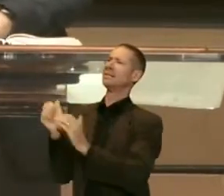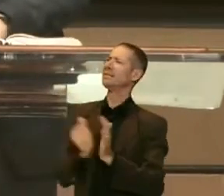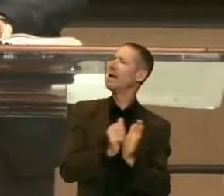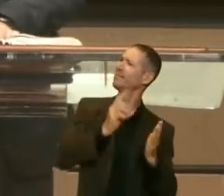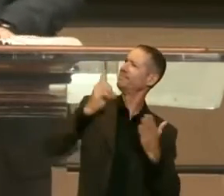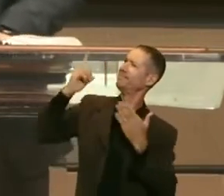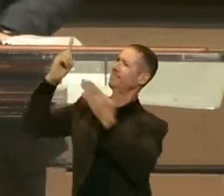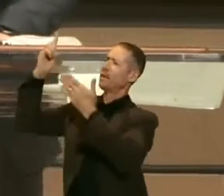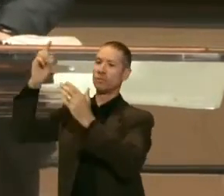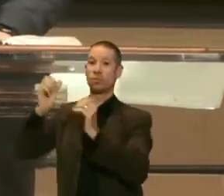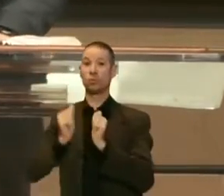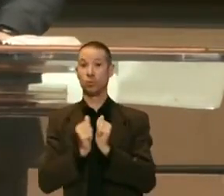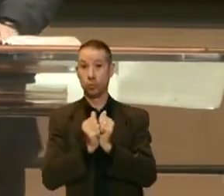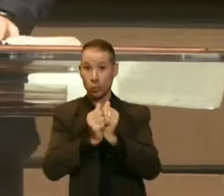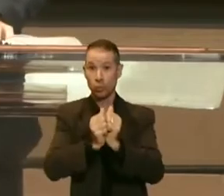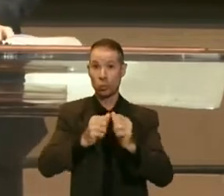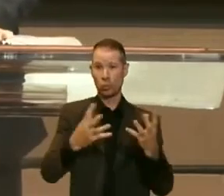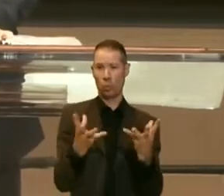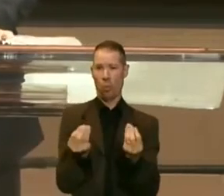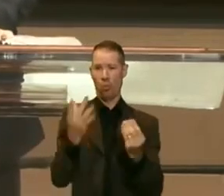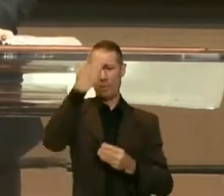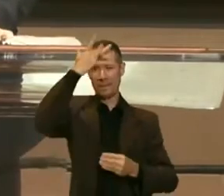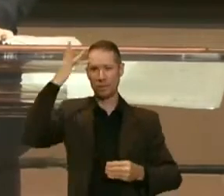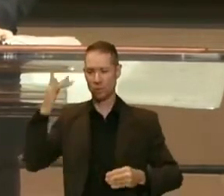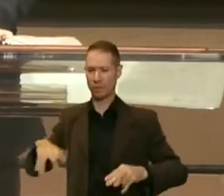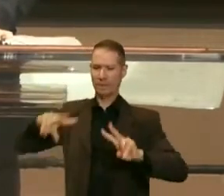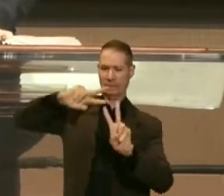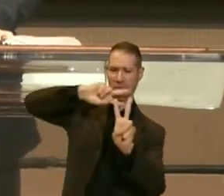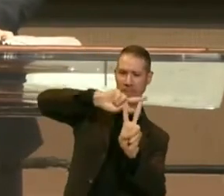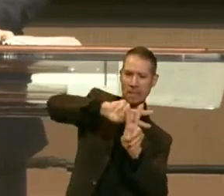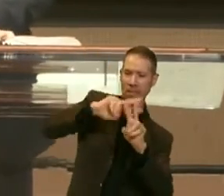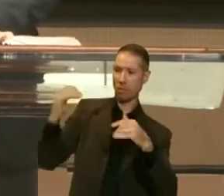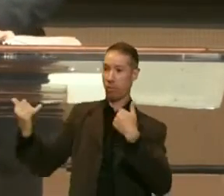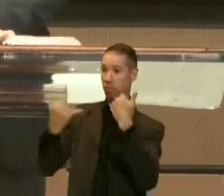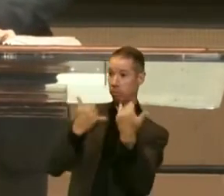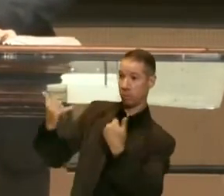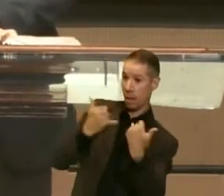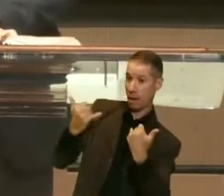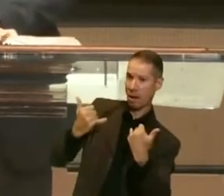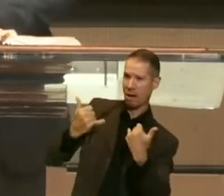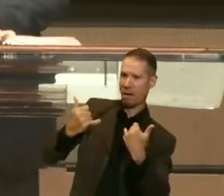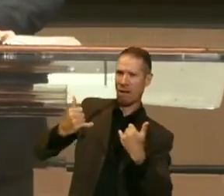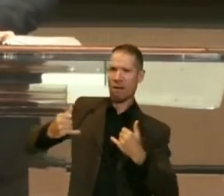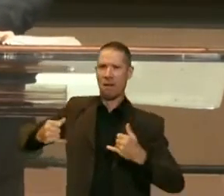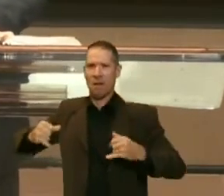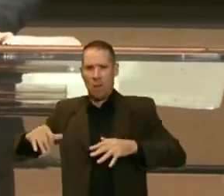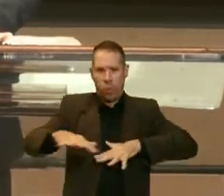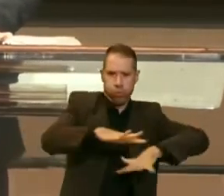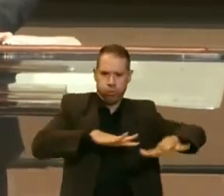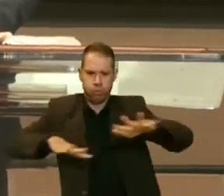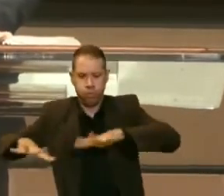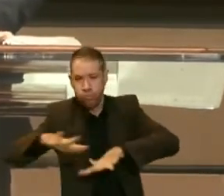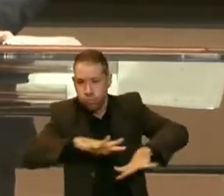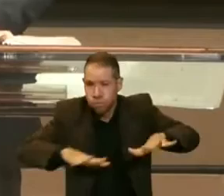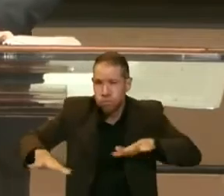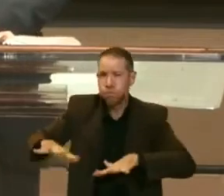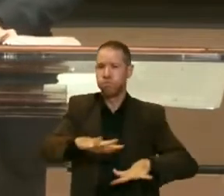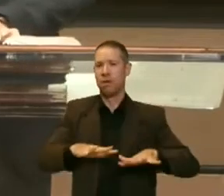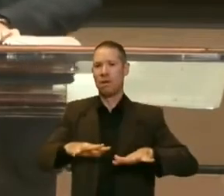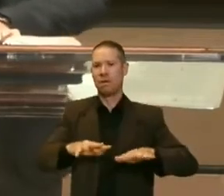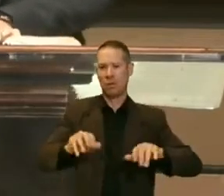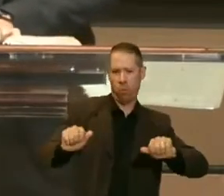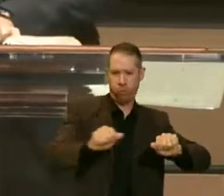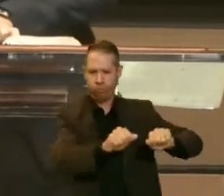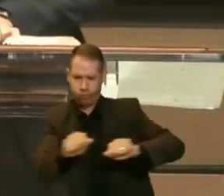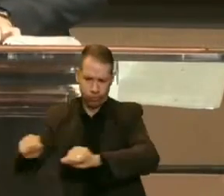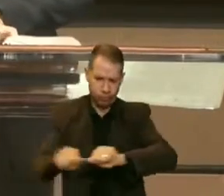demais companheiros de prisão escutavam. De repente sobreveio tamanho terremoto que